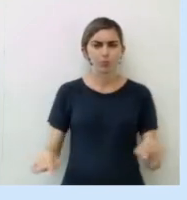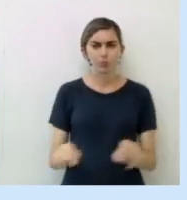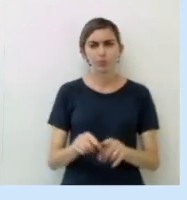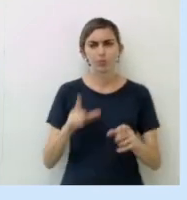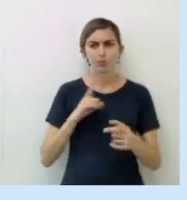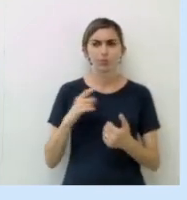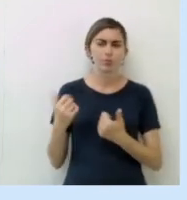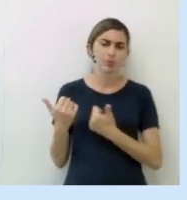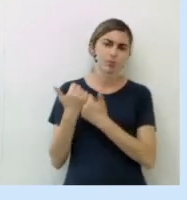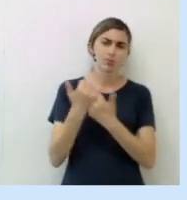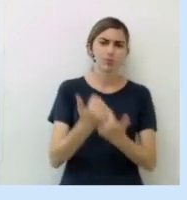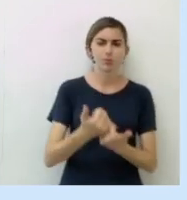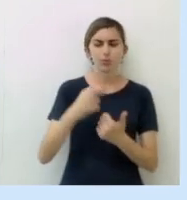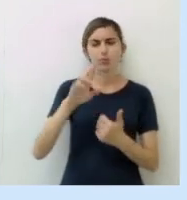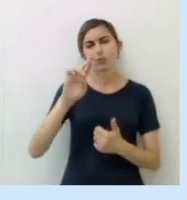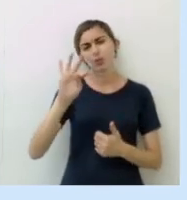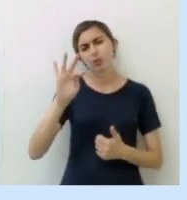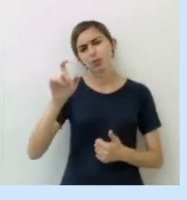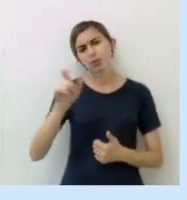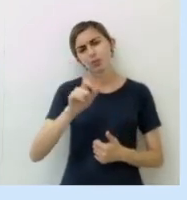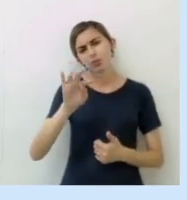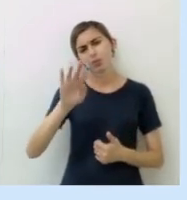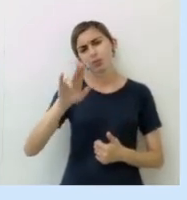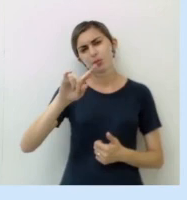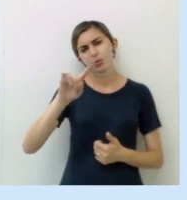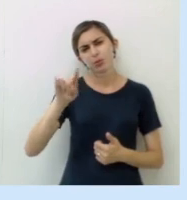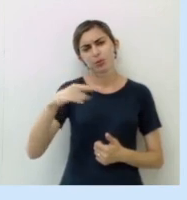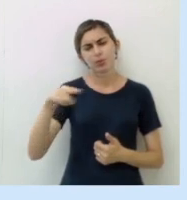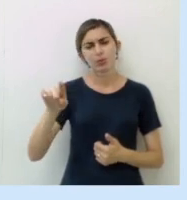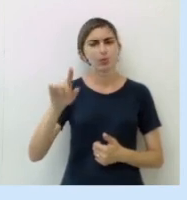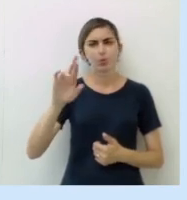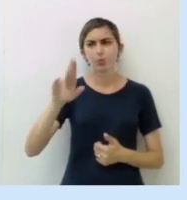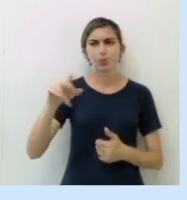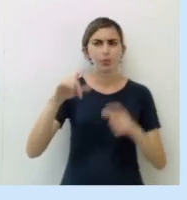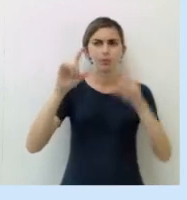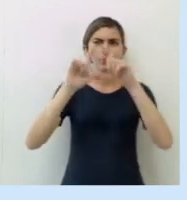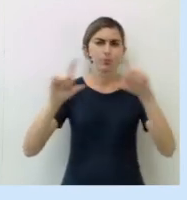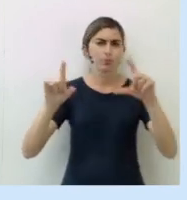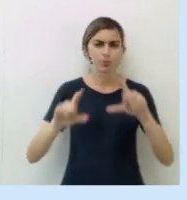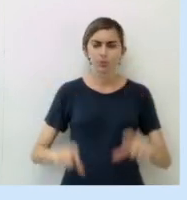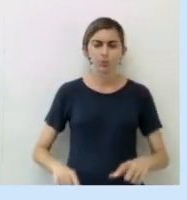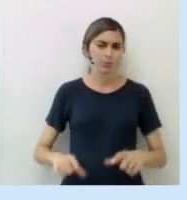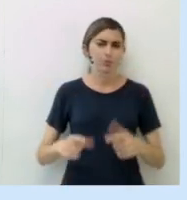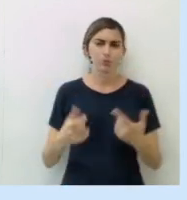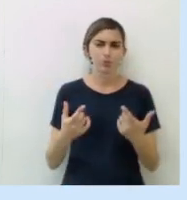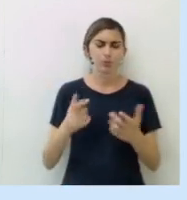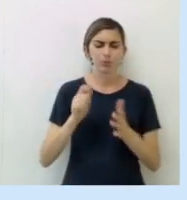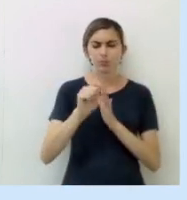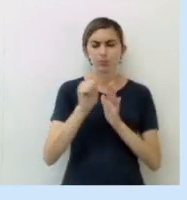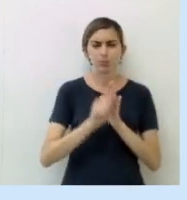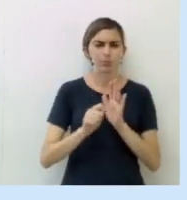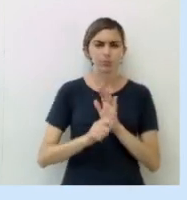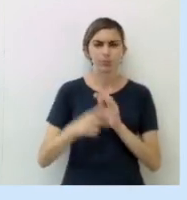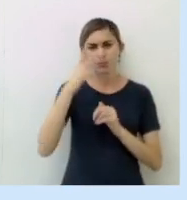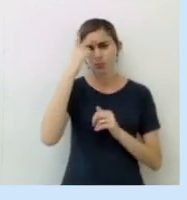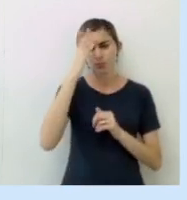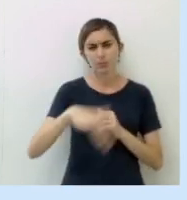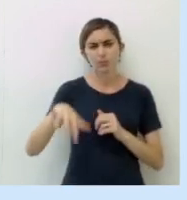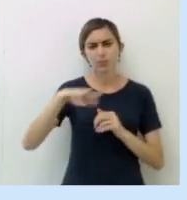uma retextualização, ou seja, não é mais em prosa. O autor, alguém